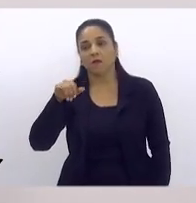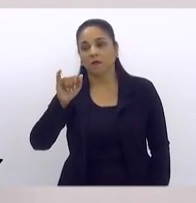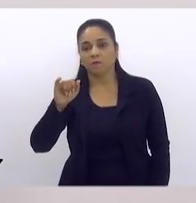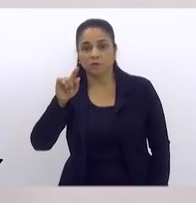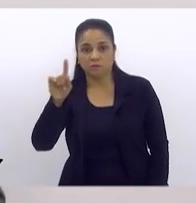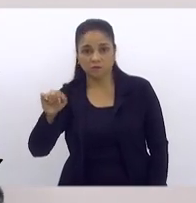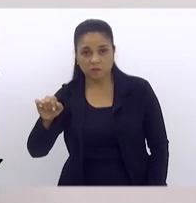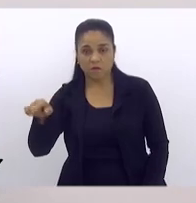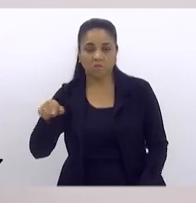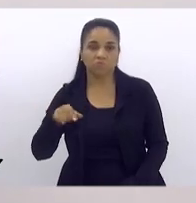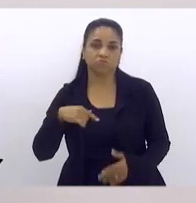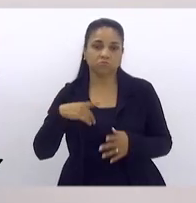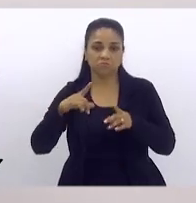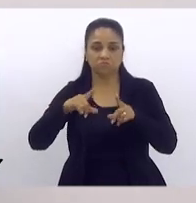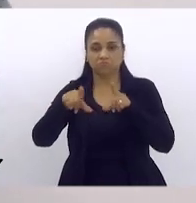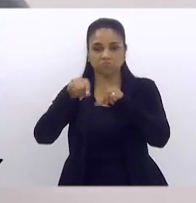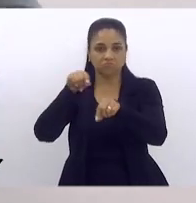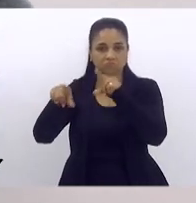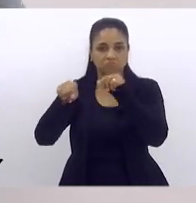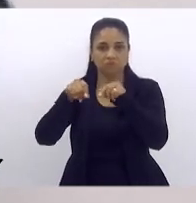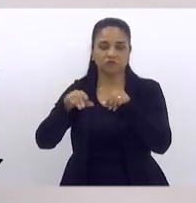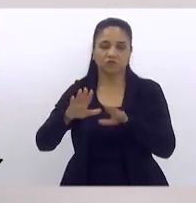para comprar um aplicativo mas